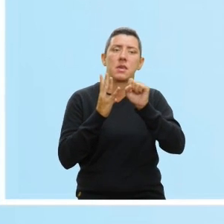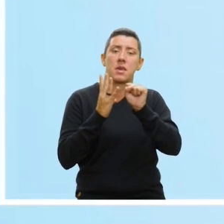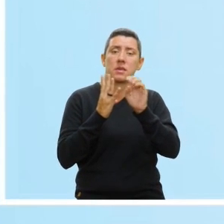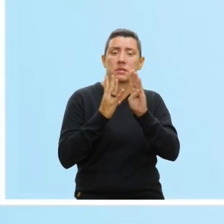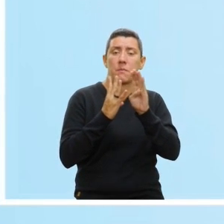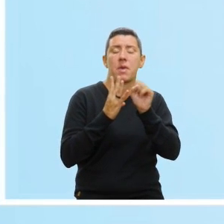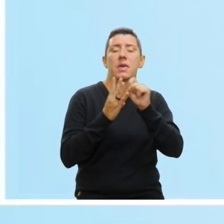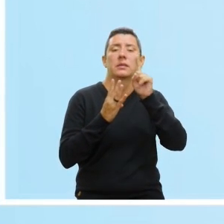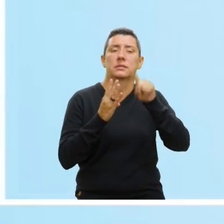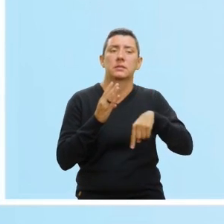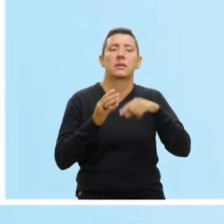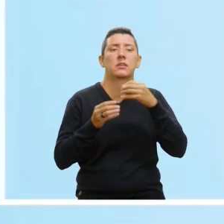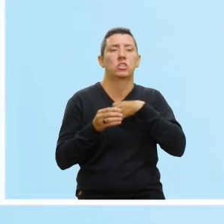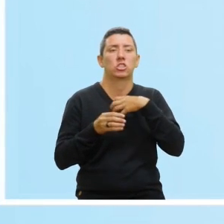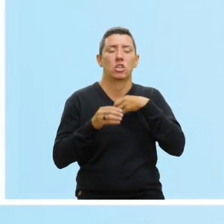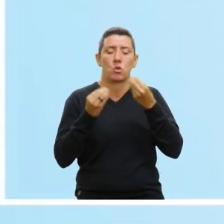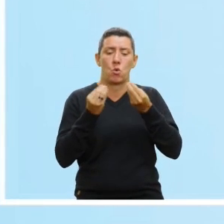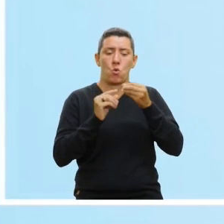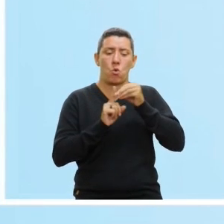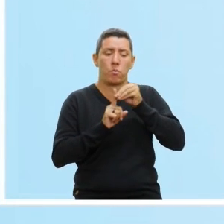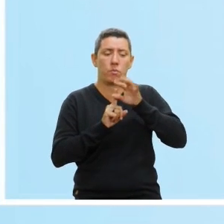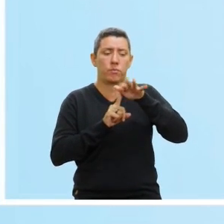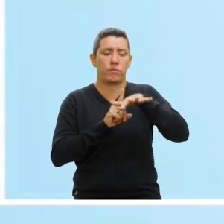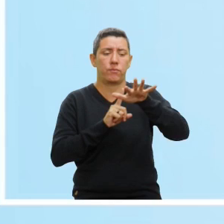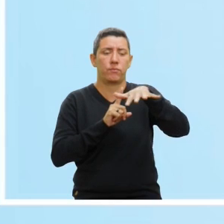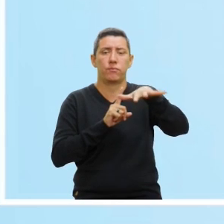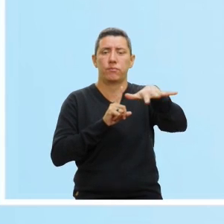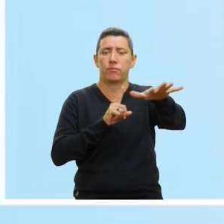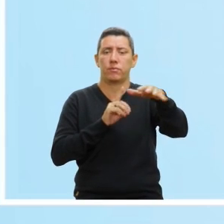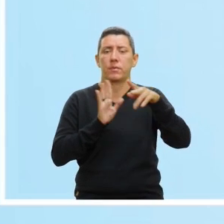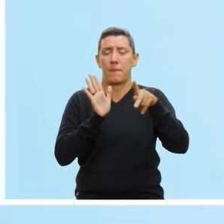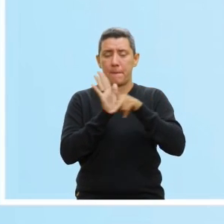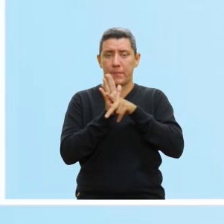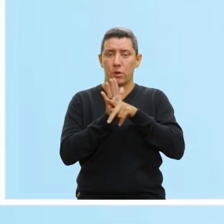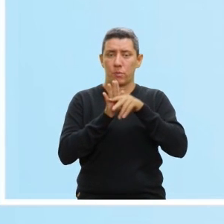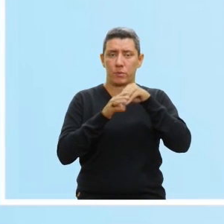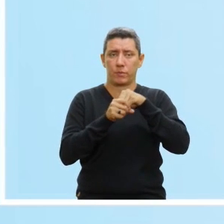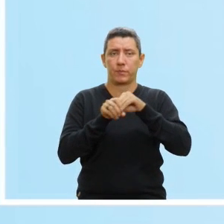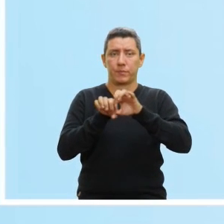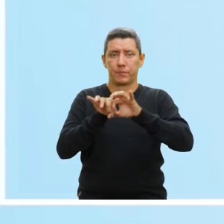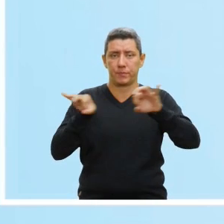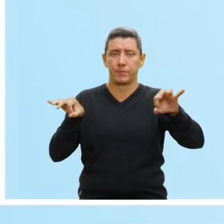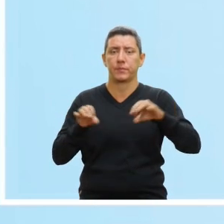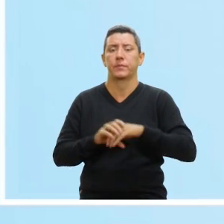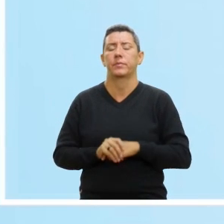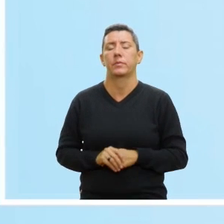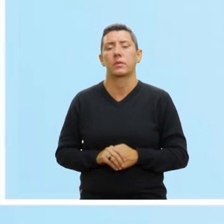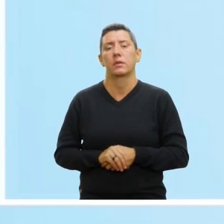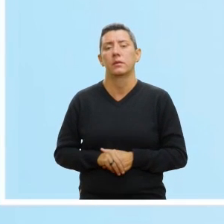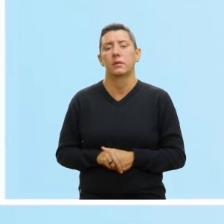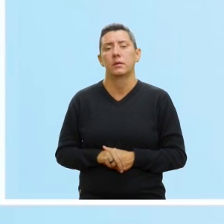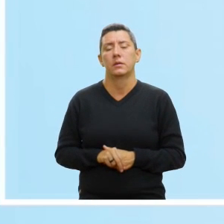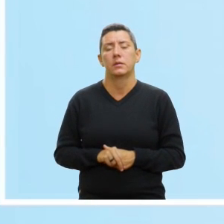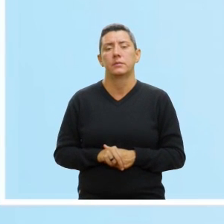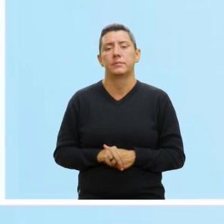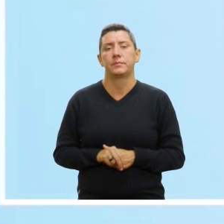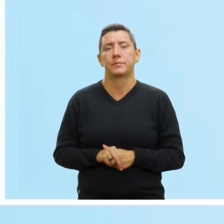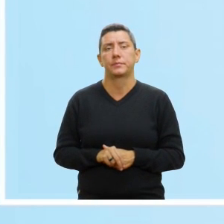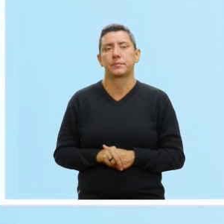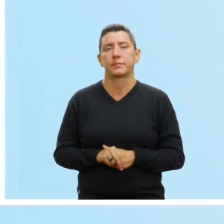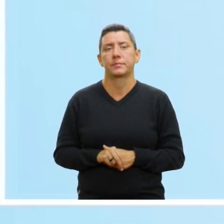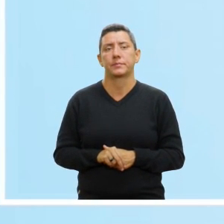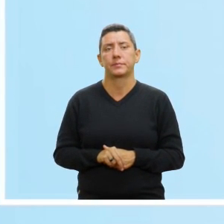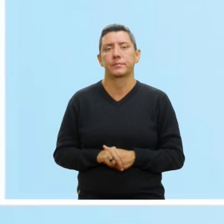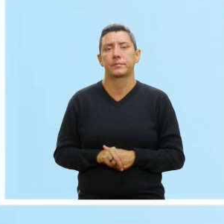são efeitos de espalhamento do sinal na fibra ótica. Okay? Então, assim, a gente